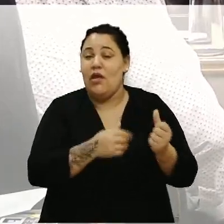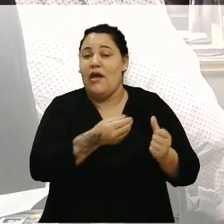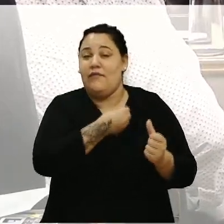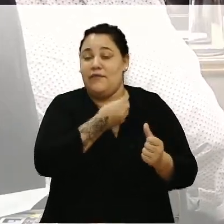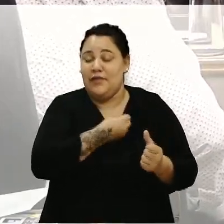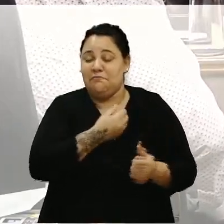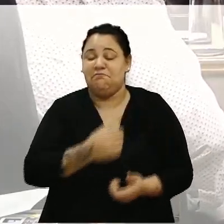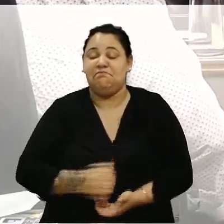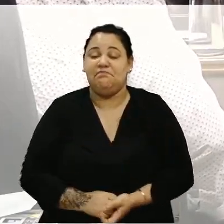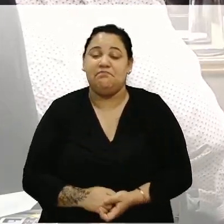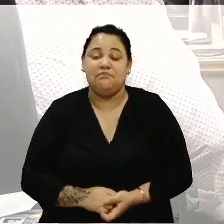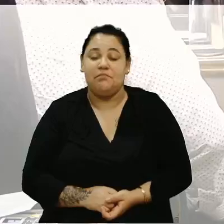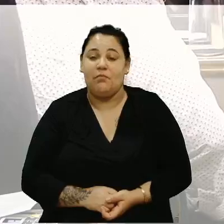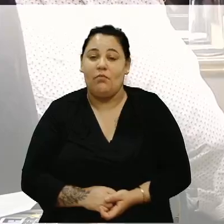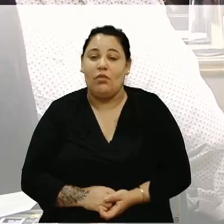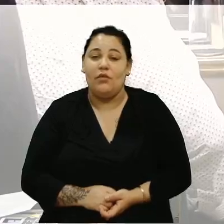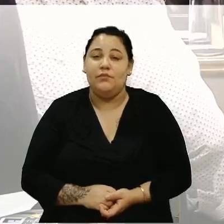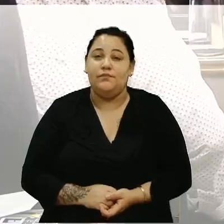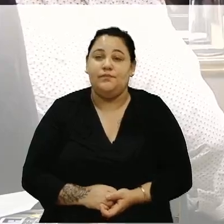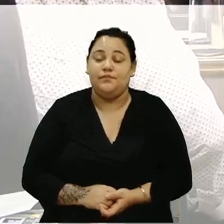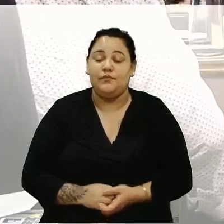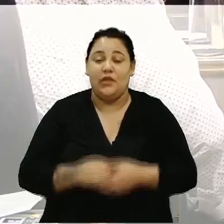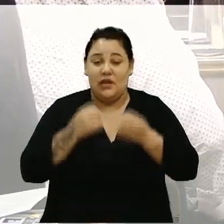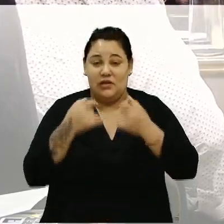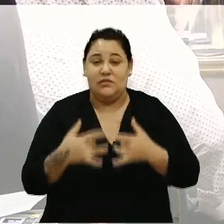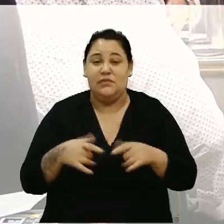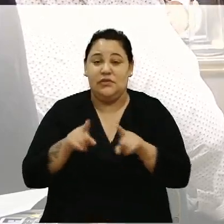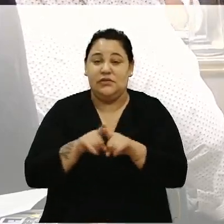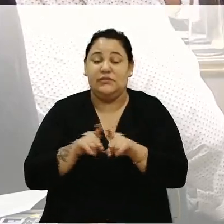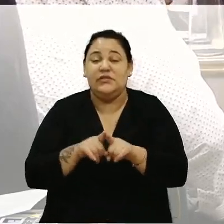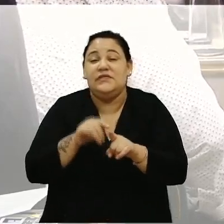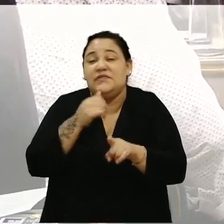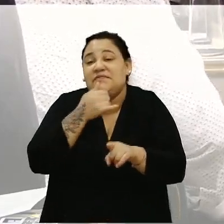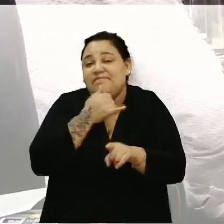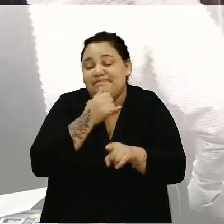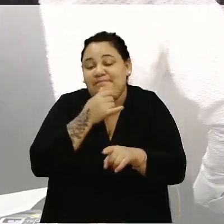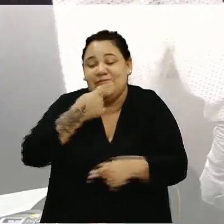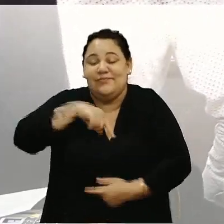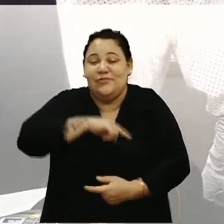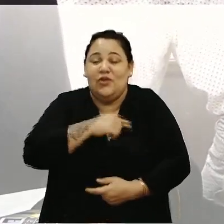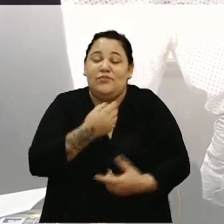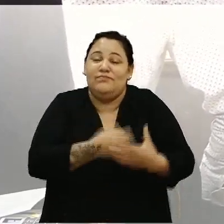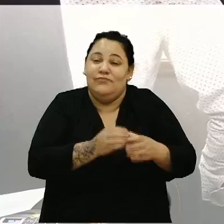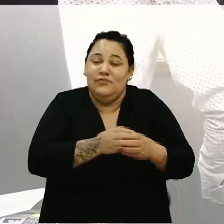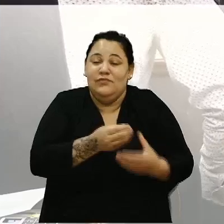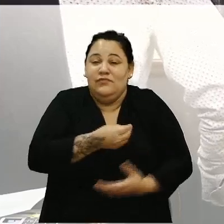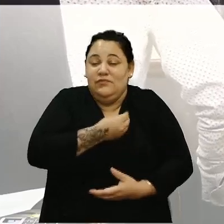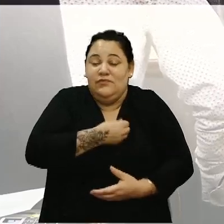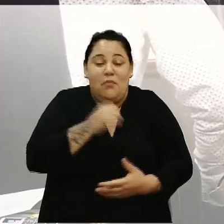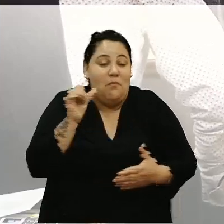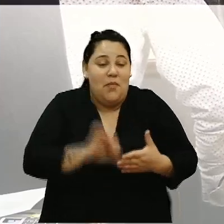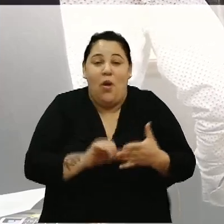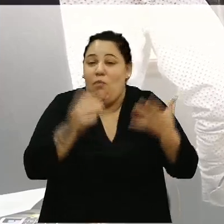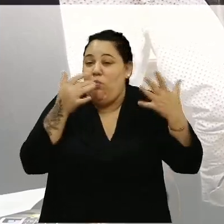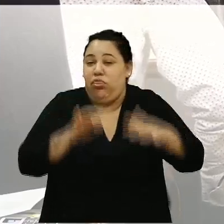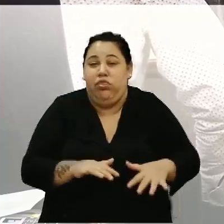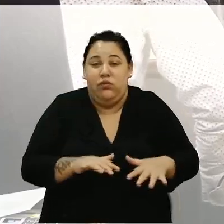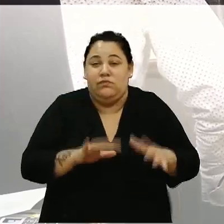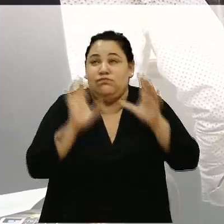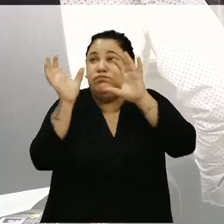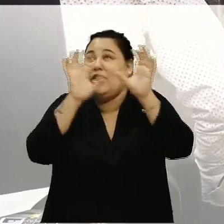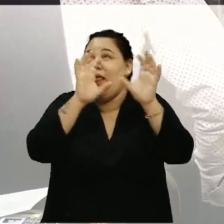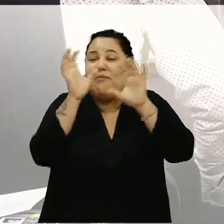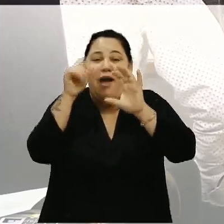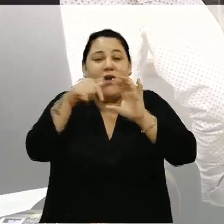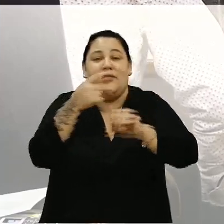das pessoas. Relata que, infelizmente, estamos vivendo uma das piores crises climáticas em nosso